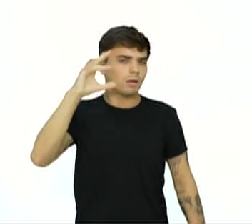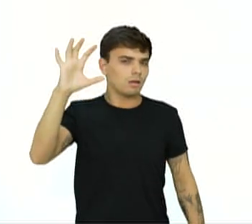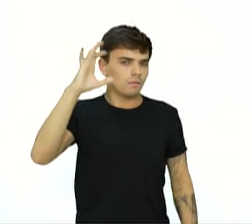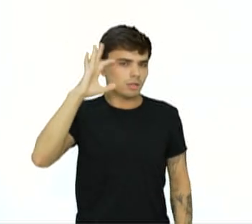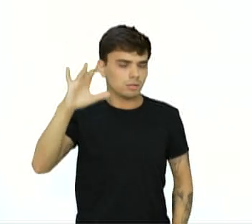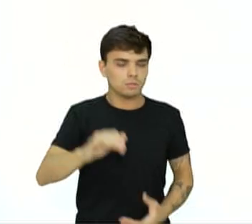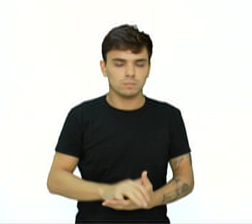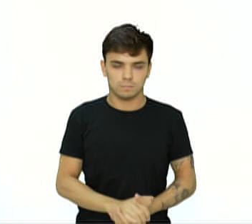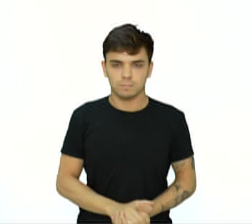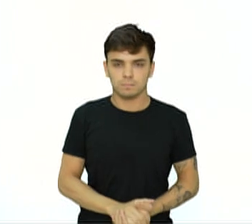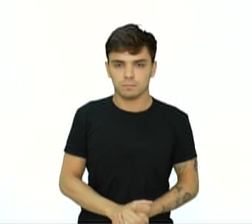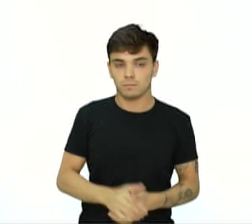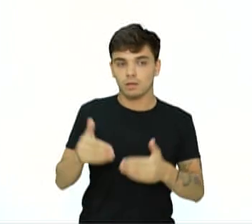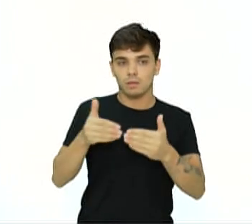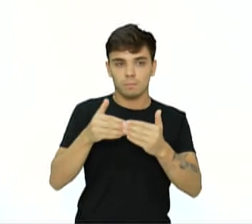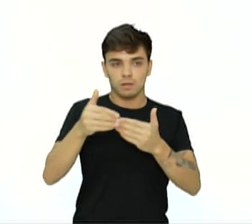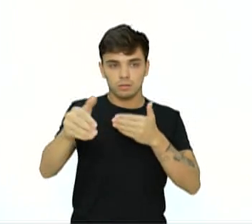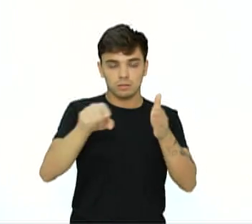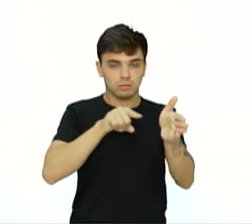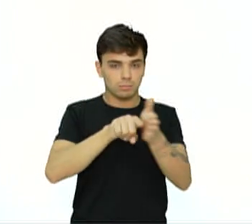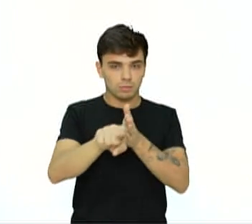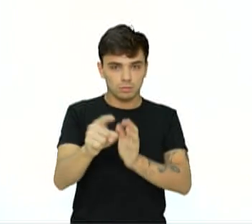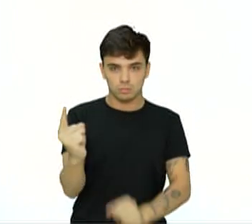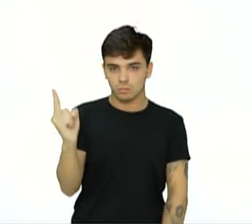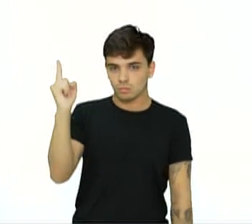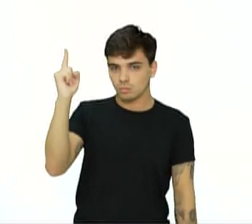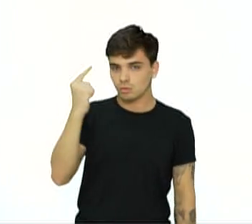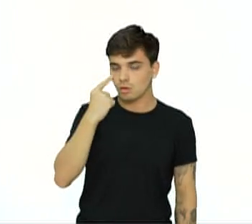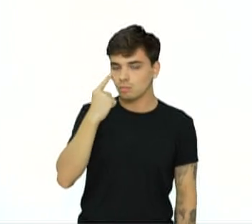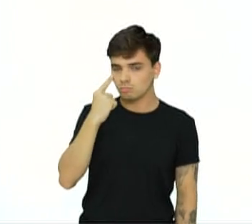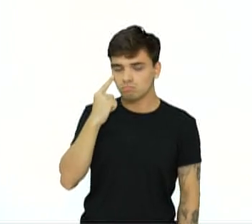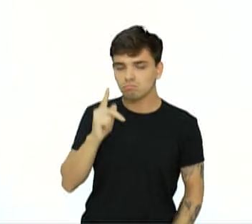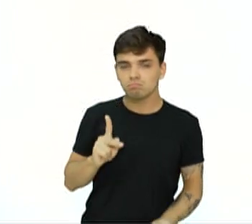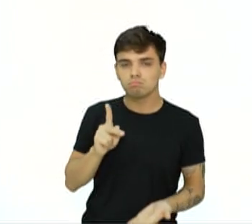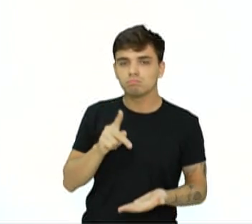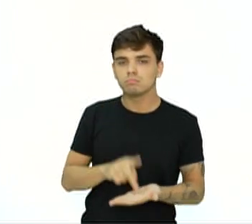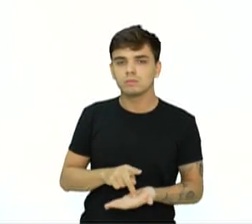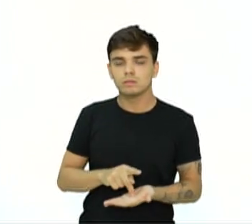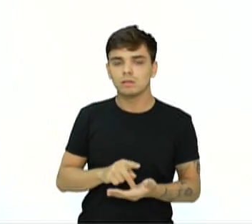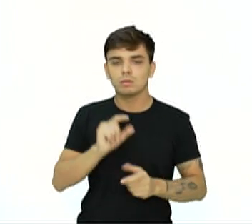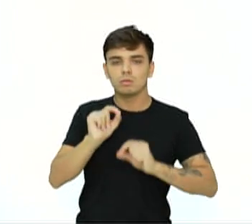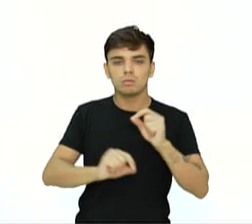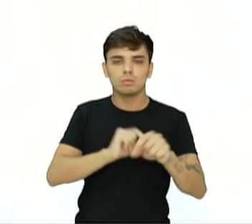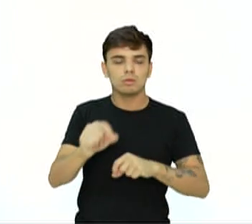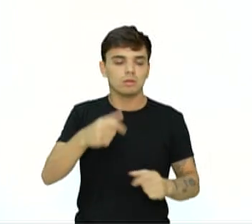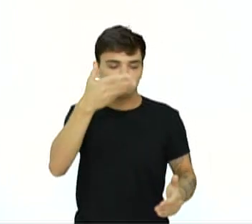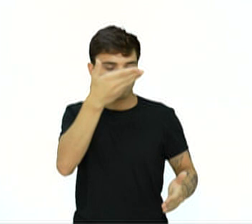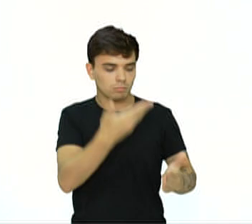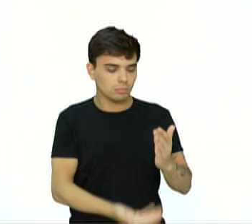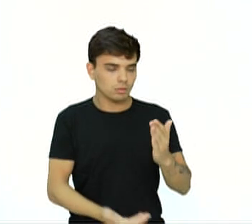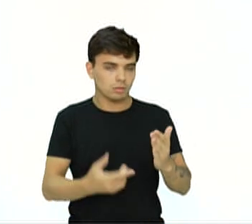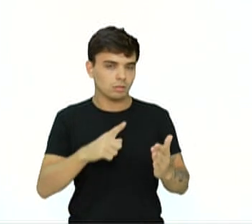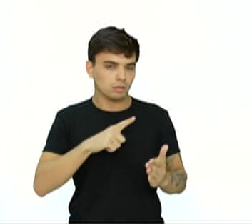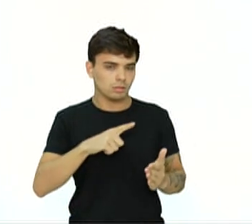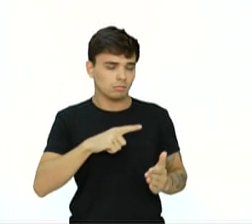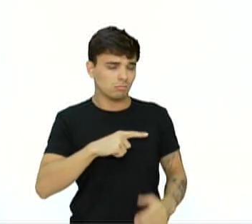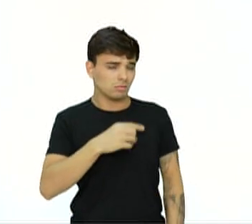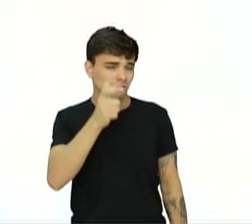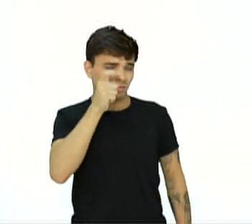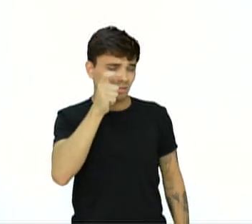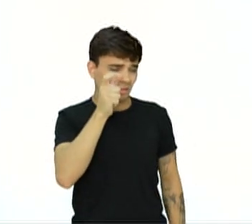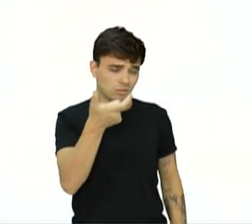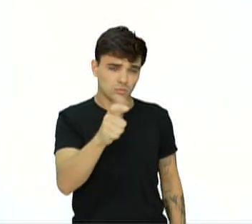reflexão a partir desse questionamento. Afinal, o que eu perco por me desinteressar